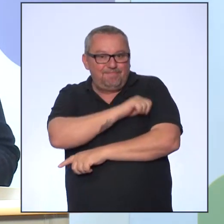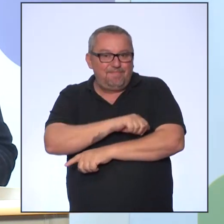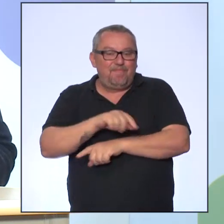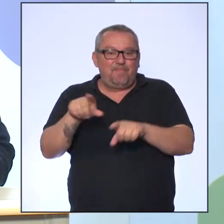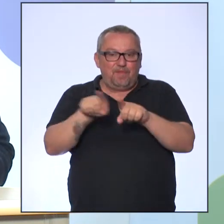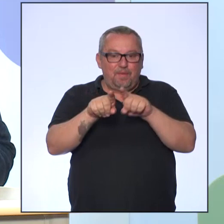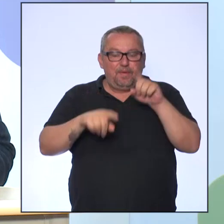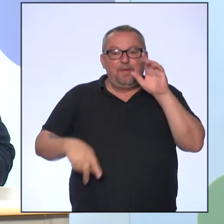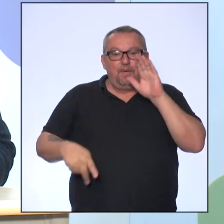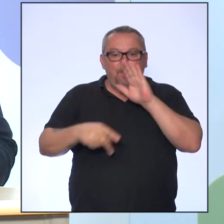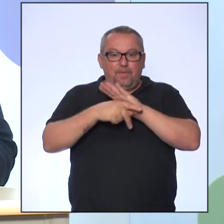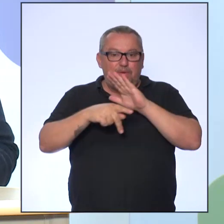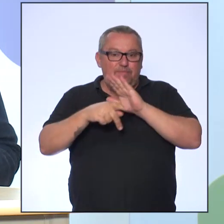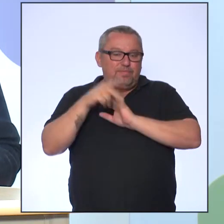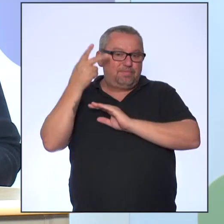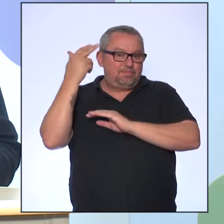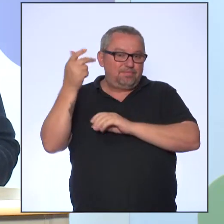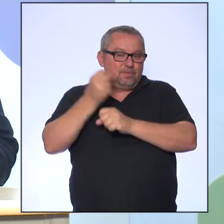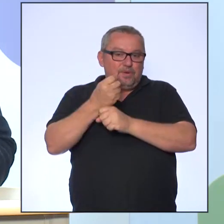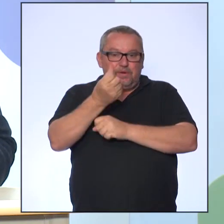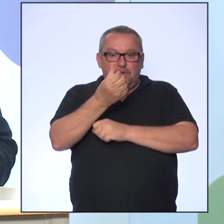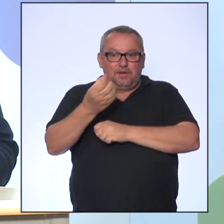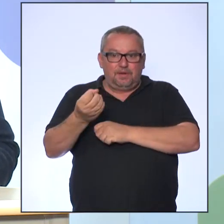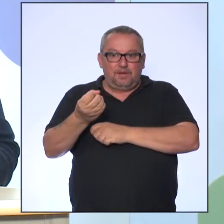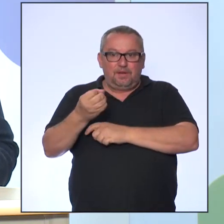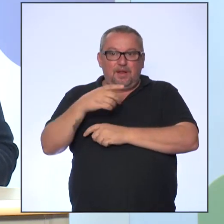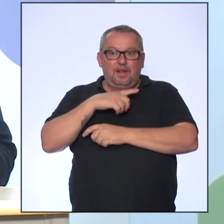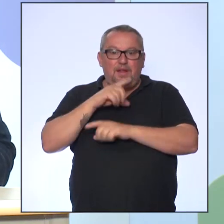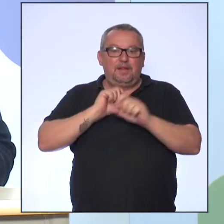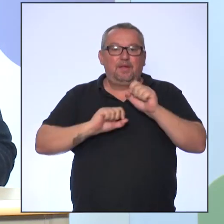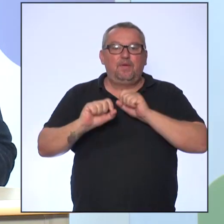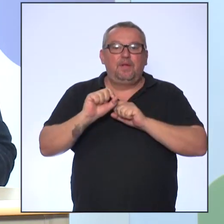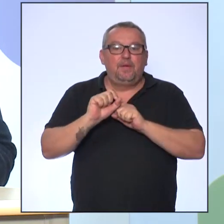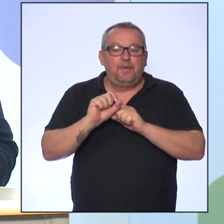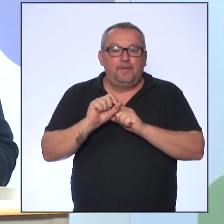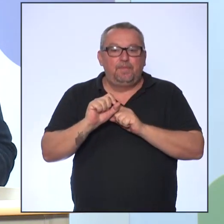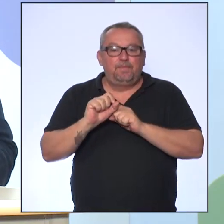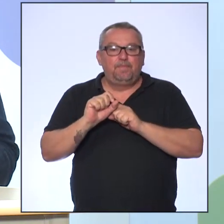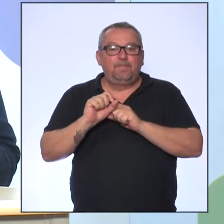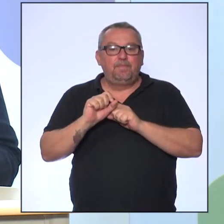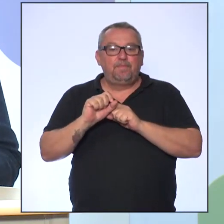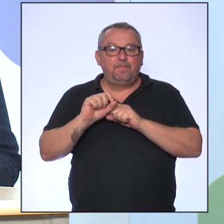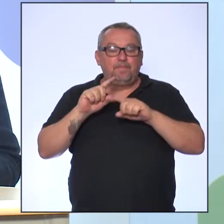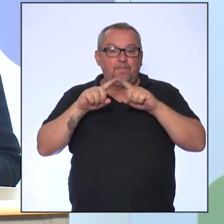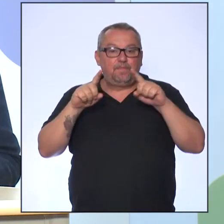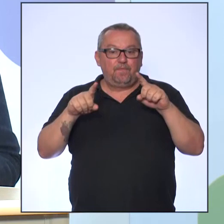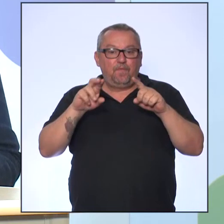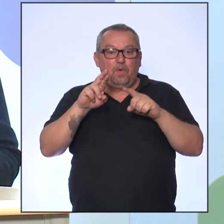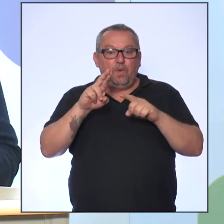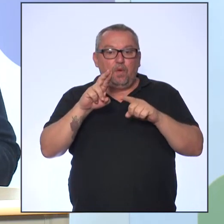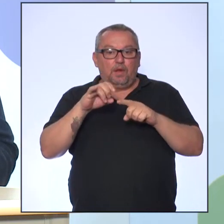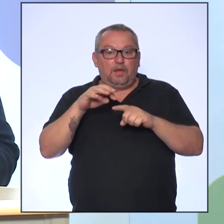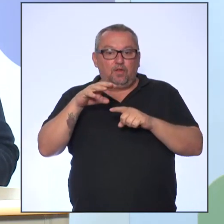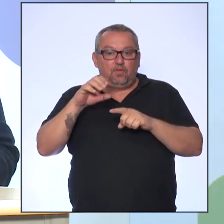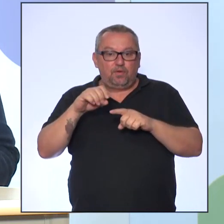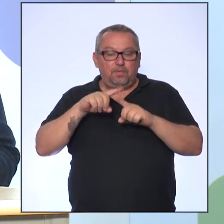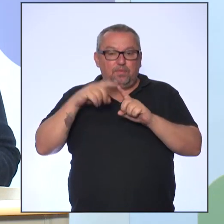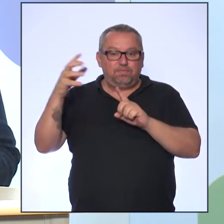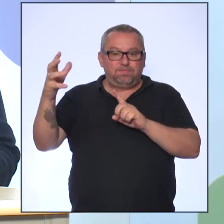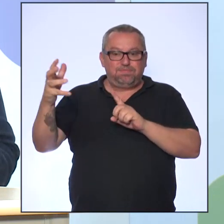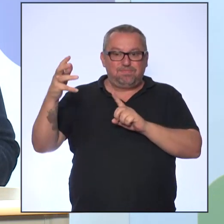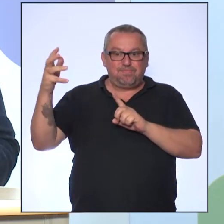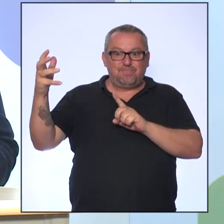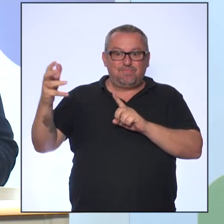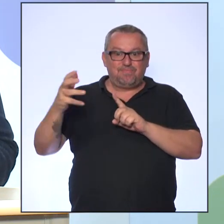né, tradicional, né, dos anos 60, ele tem, né, essa questão aí, né, de um ritmo extremamente contagiante.